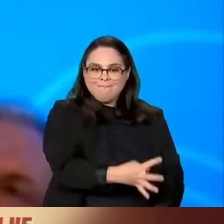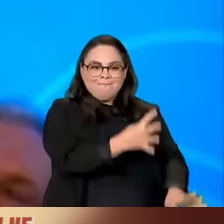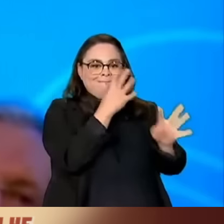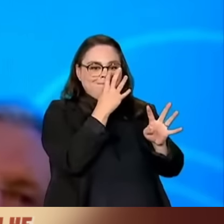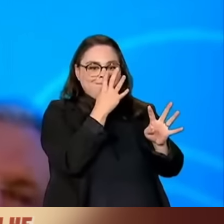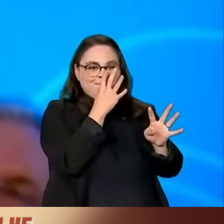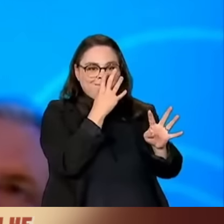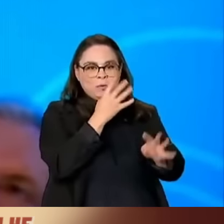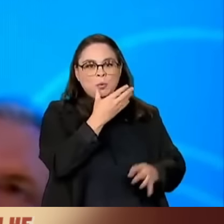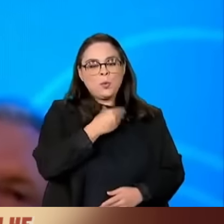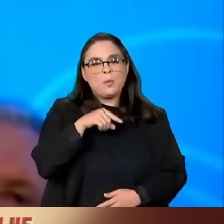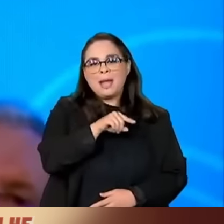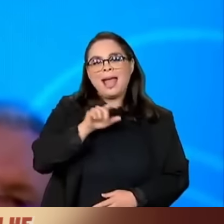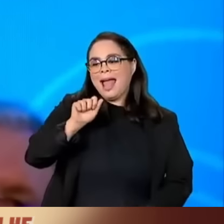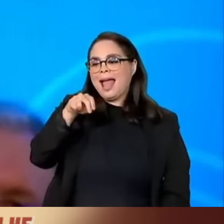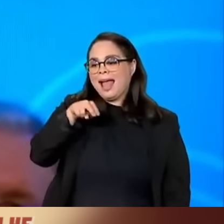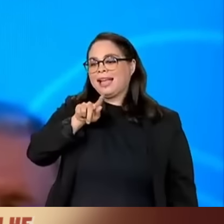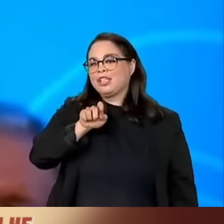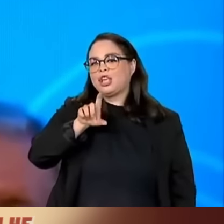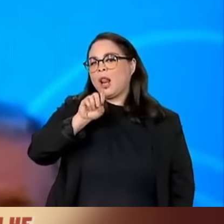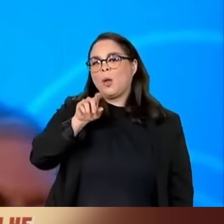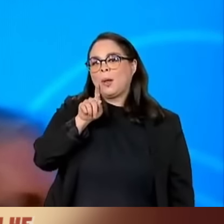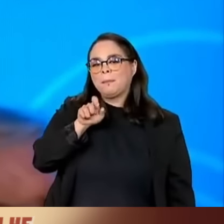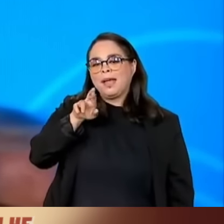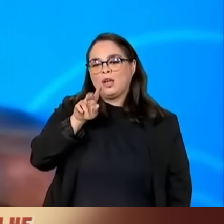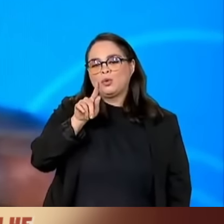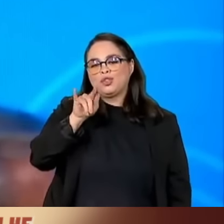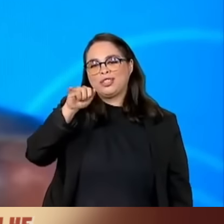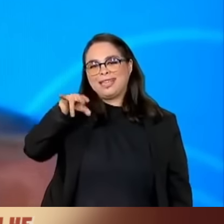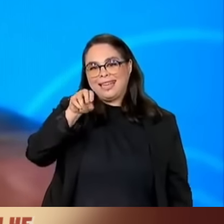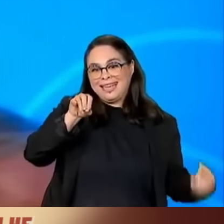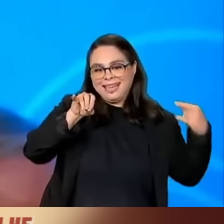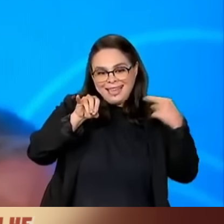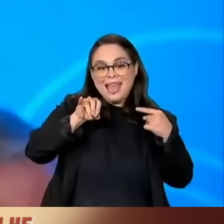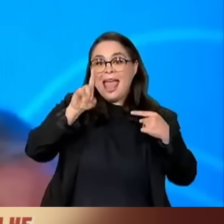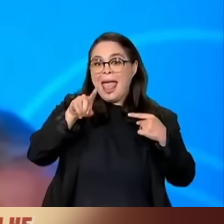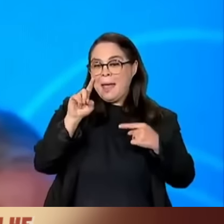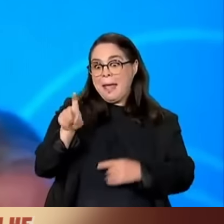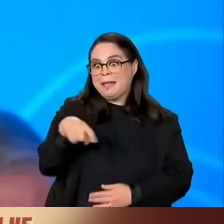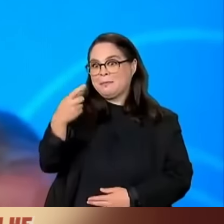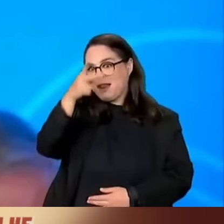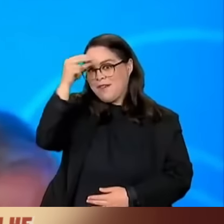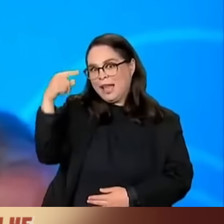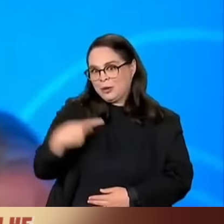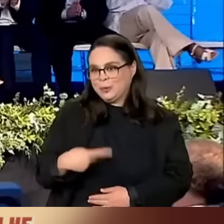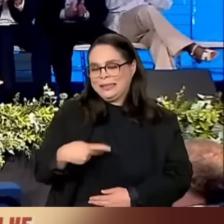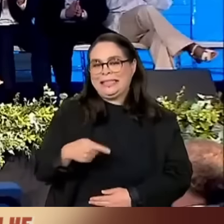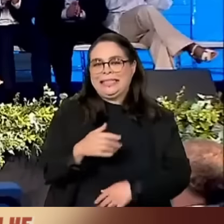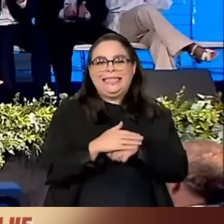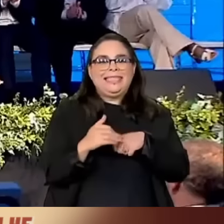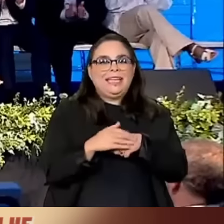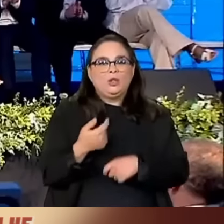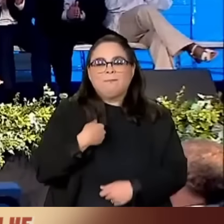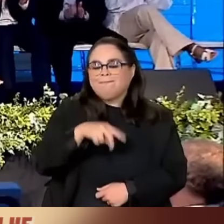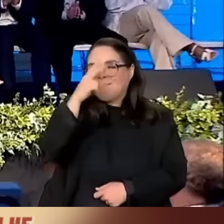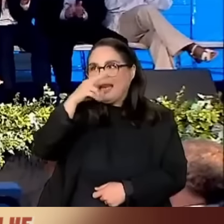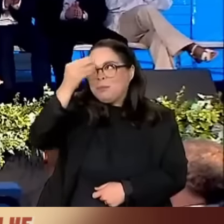admiração por ele. Ângelo Perugini, nosso querido ex-prefeito. Então,